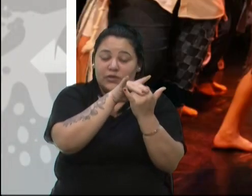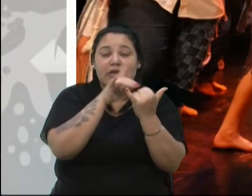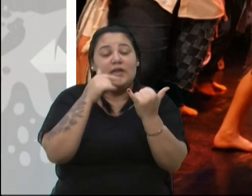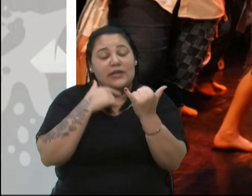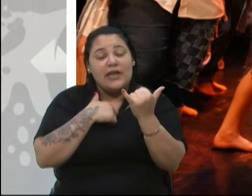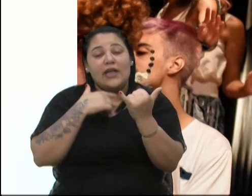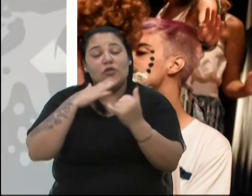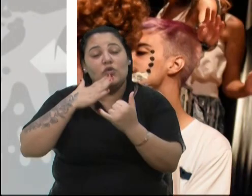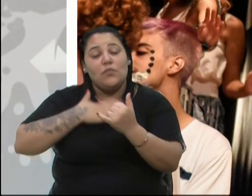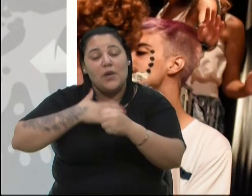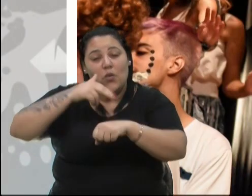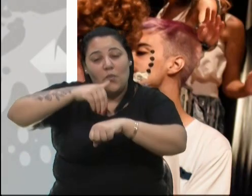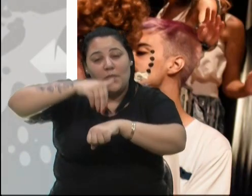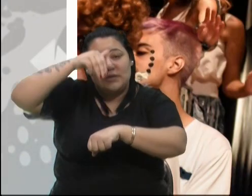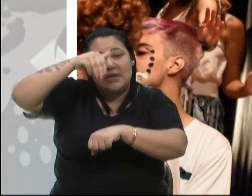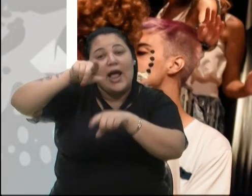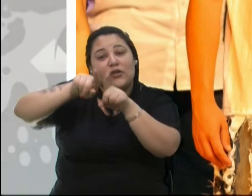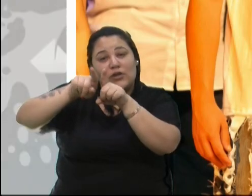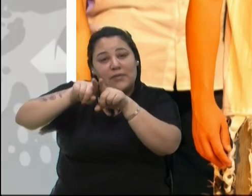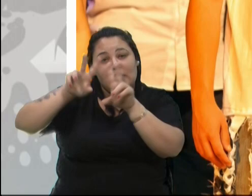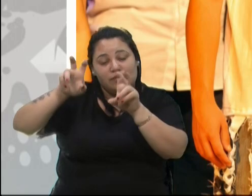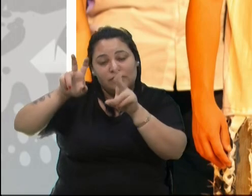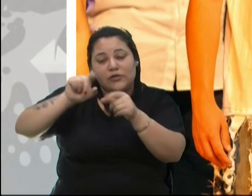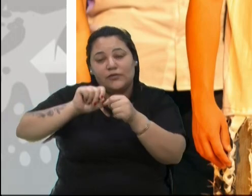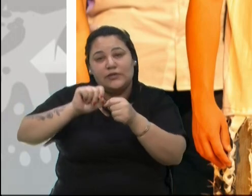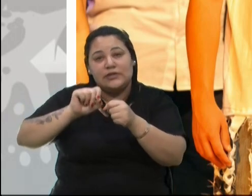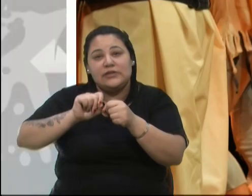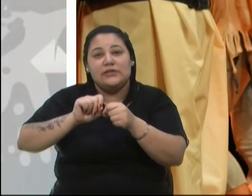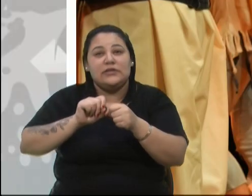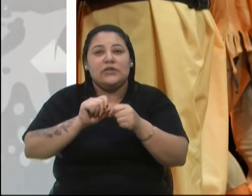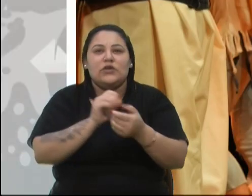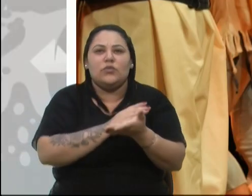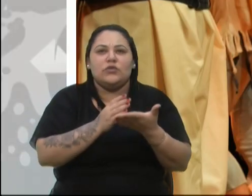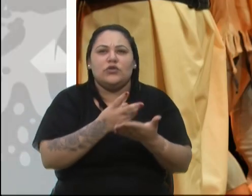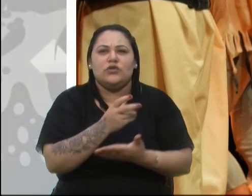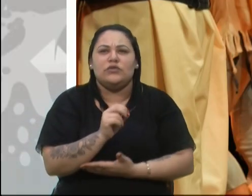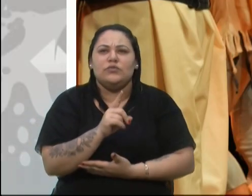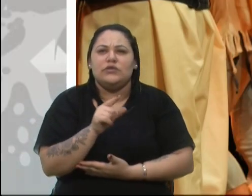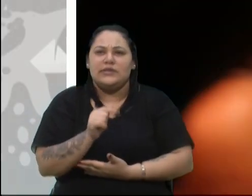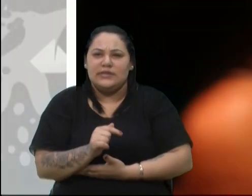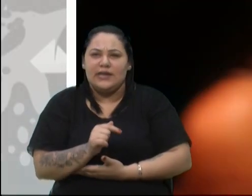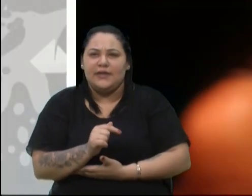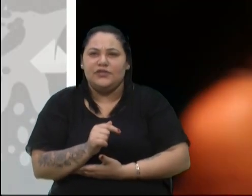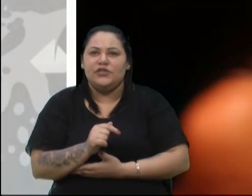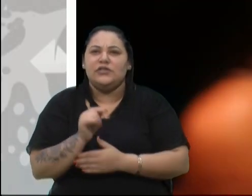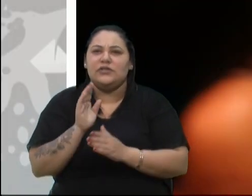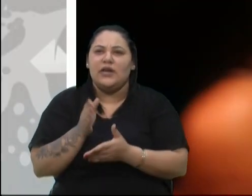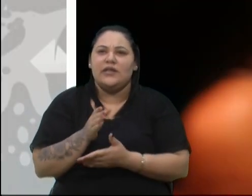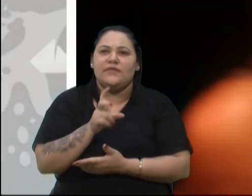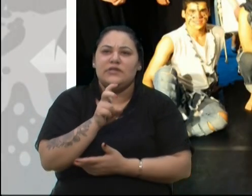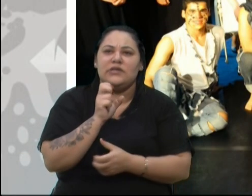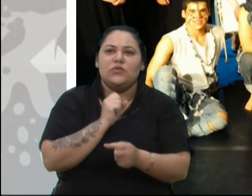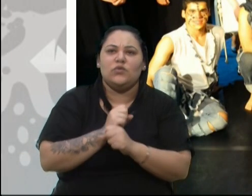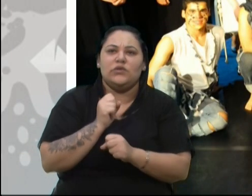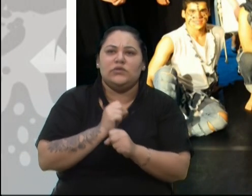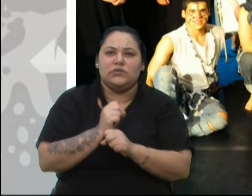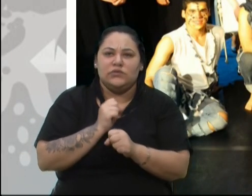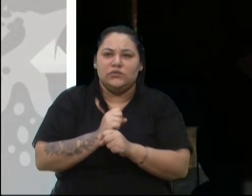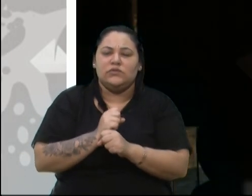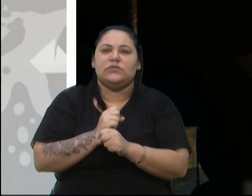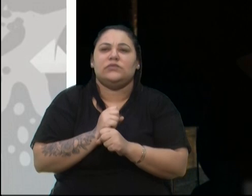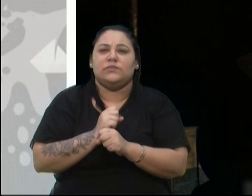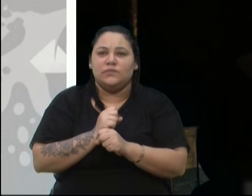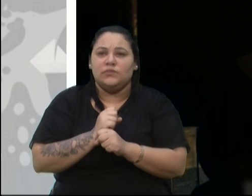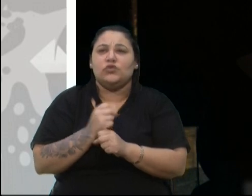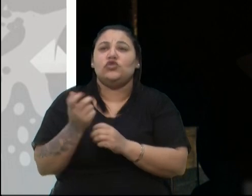específico sobre o espetáculo Contrapontos, que estreou em 2017 e durou 5 anos. Isso, para um coro juvenil, é